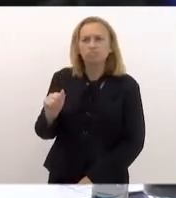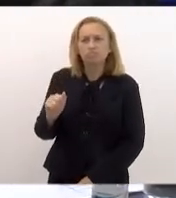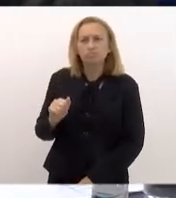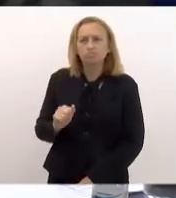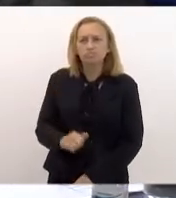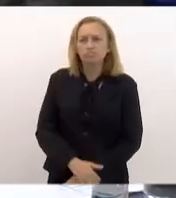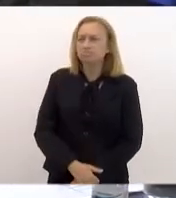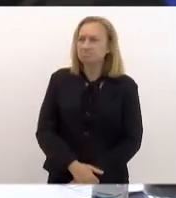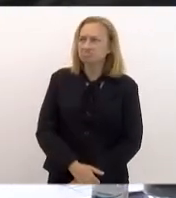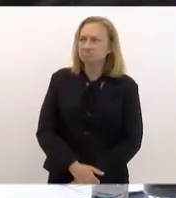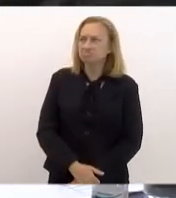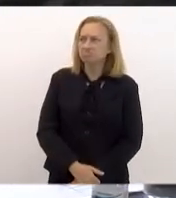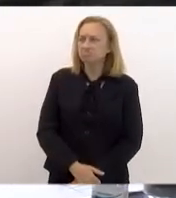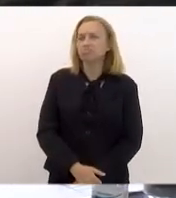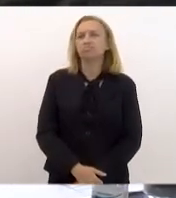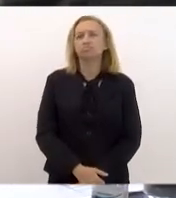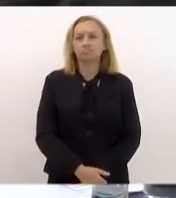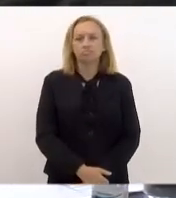Não?